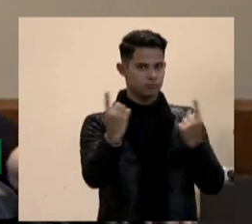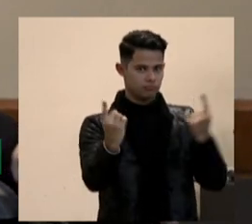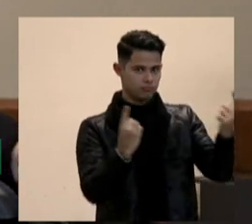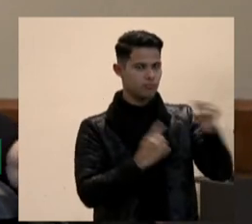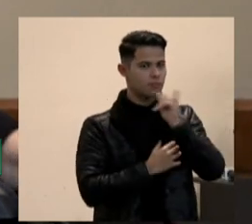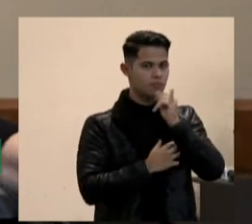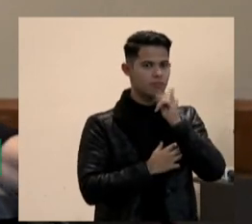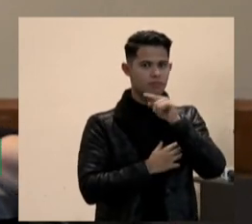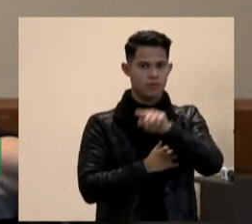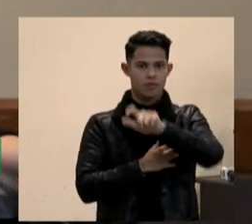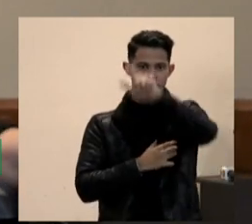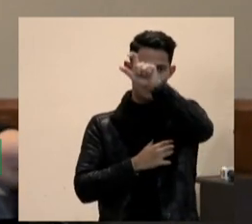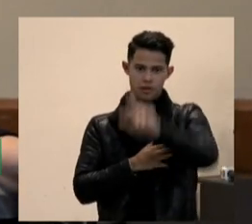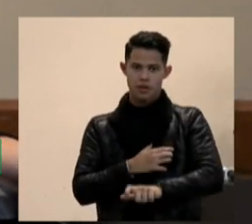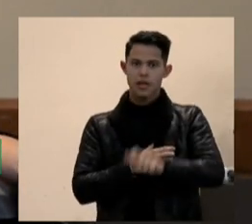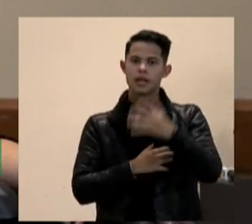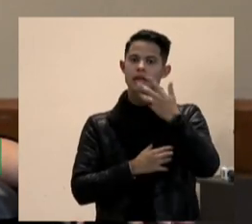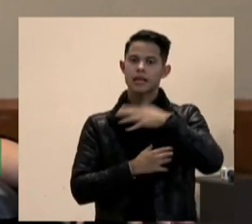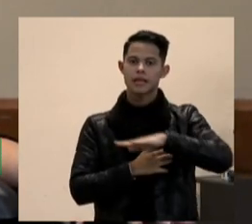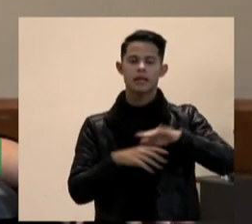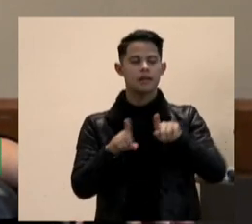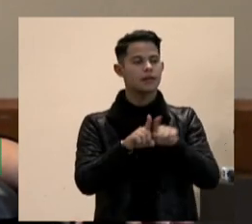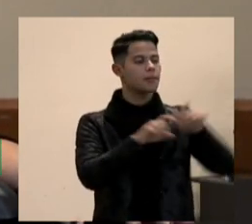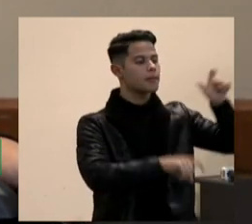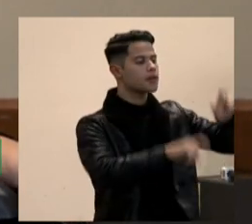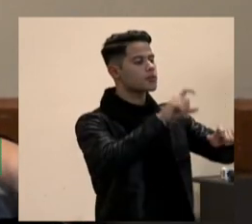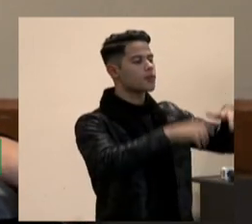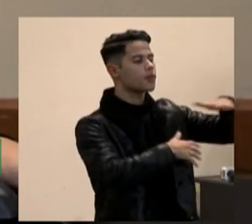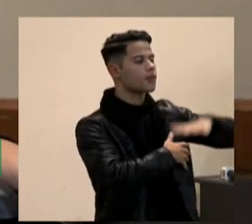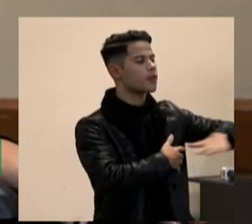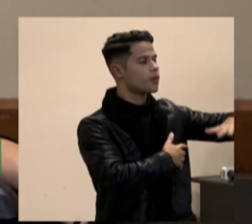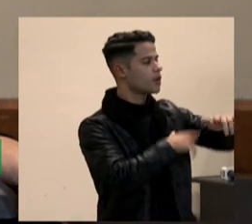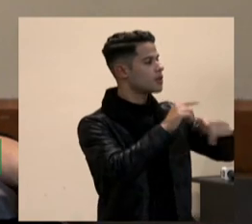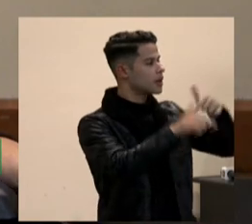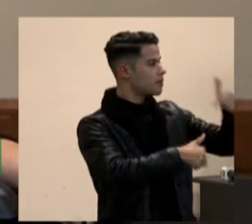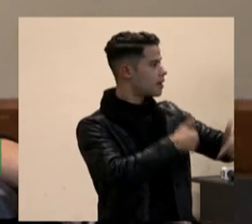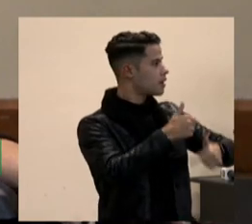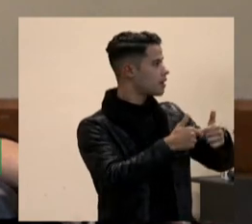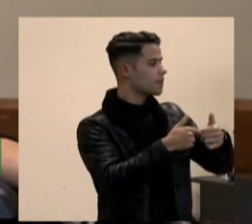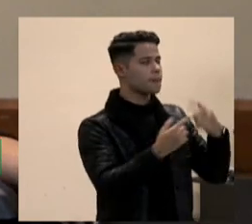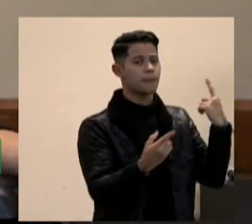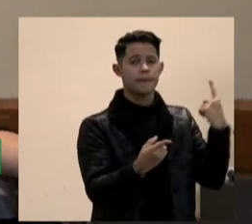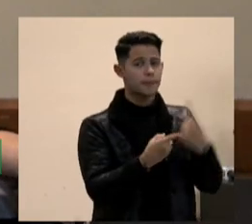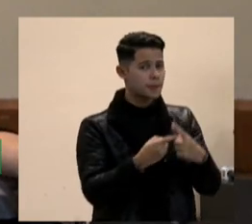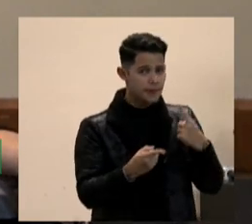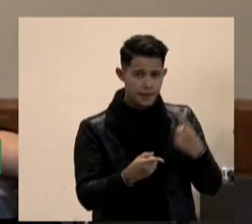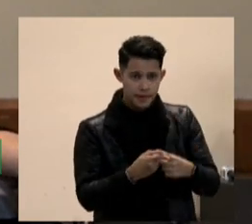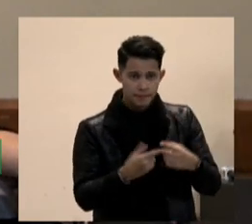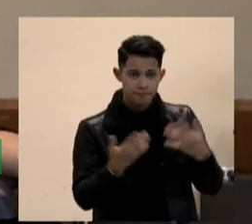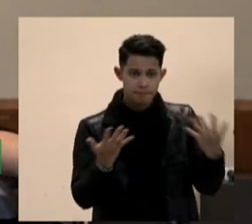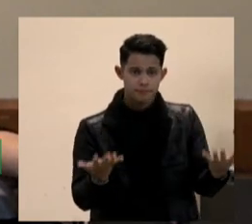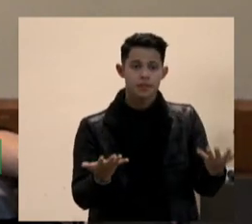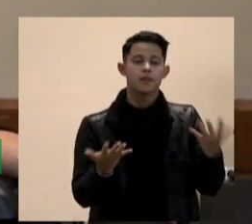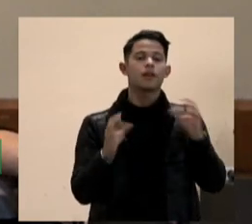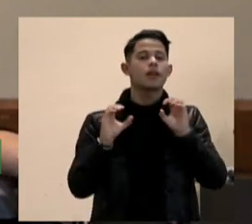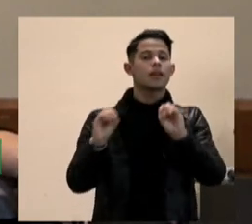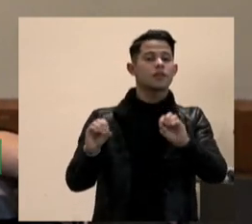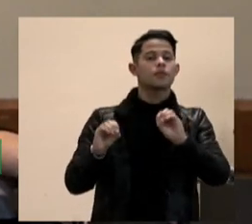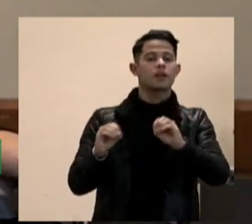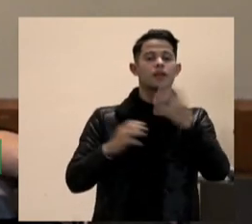da trabalhadora, do trabalhador. Por que isso, né? Acho que é importante a gente recuperar a ideia de que a educação